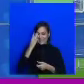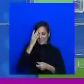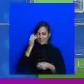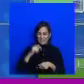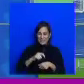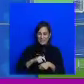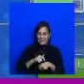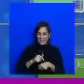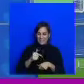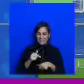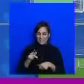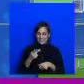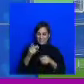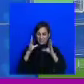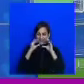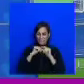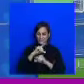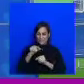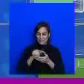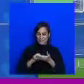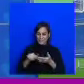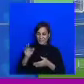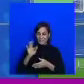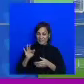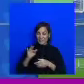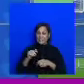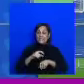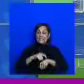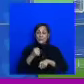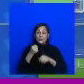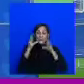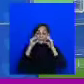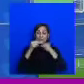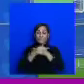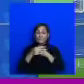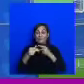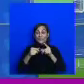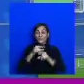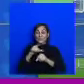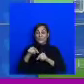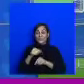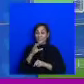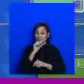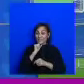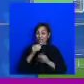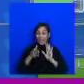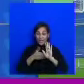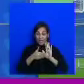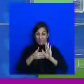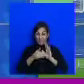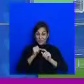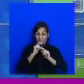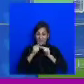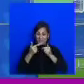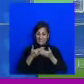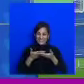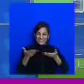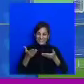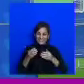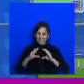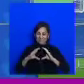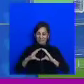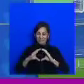Amanhã às 7 da noite tem sorteio da Loteria Federal e às 8 da noite os demais sorteios deste sábado. Aposte e boa